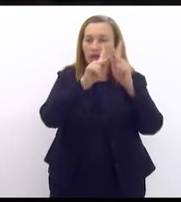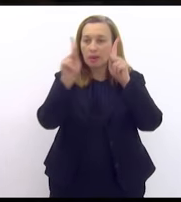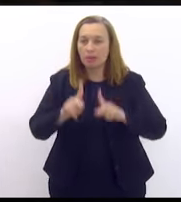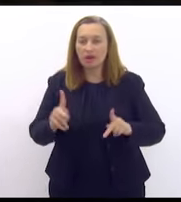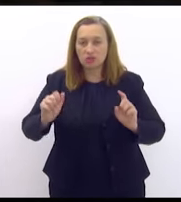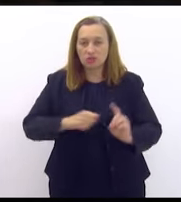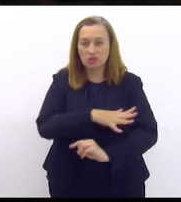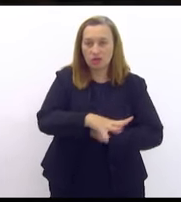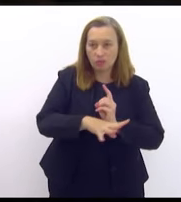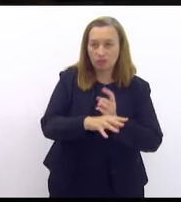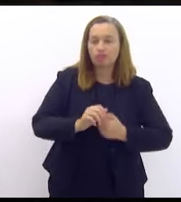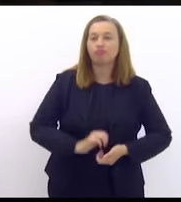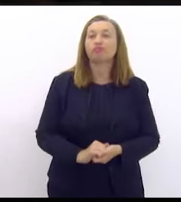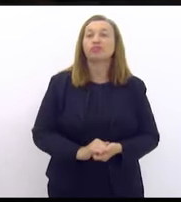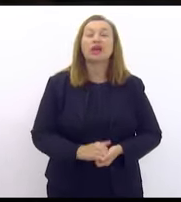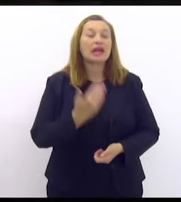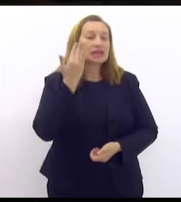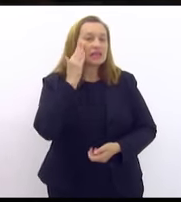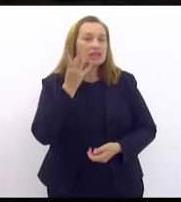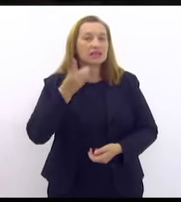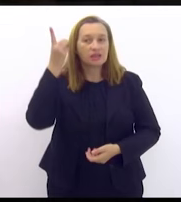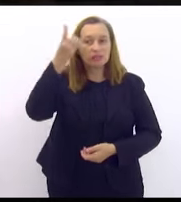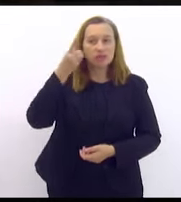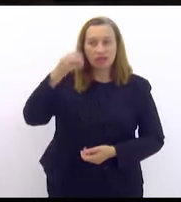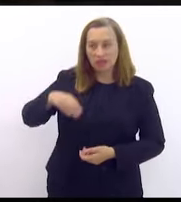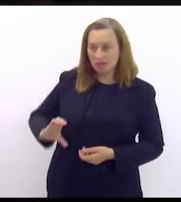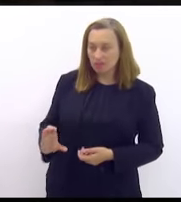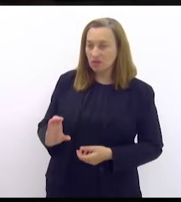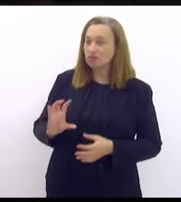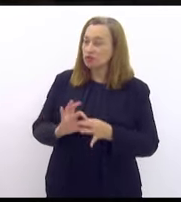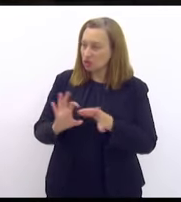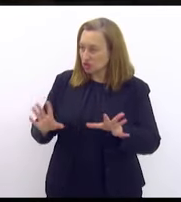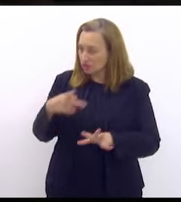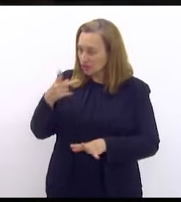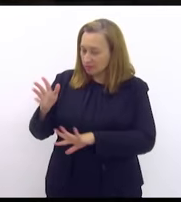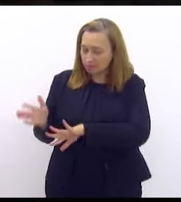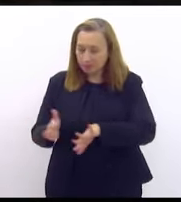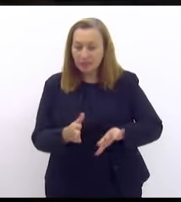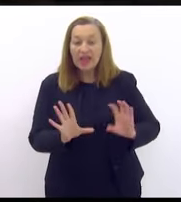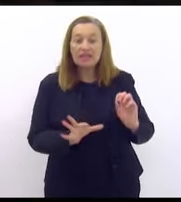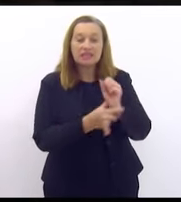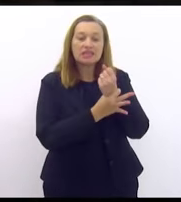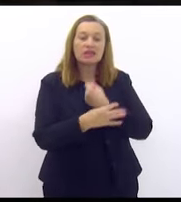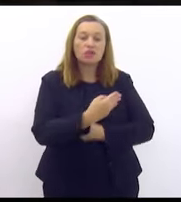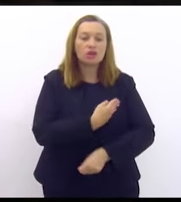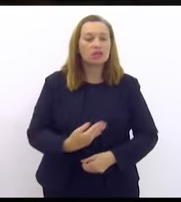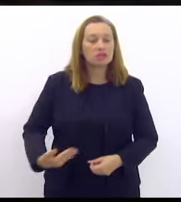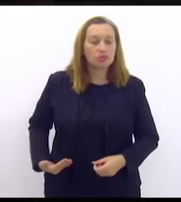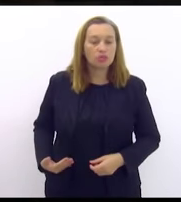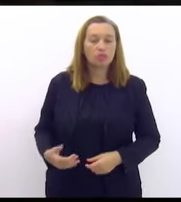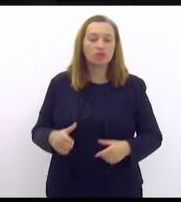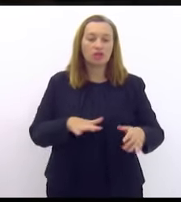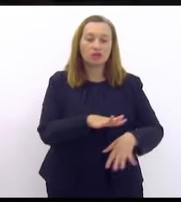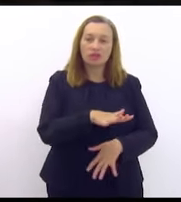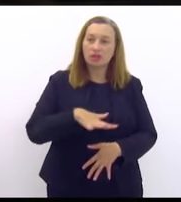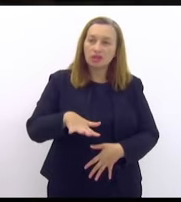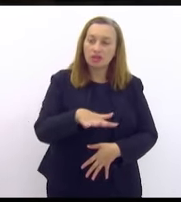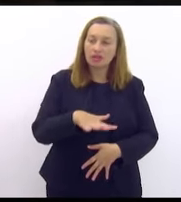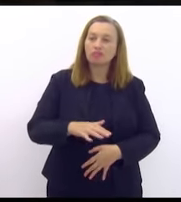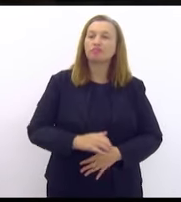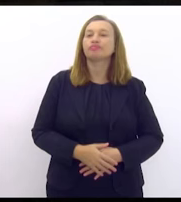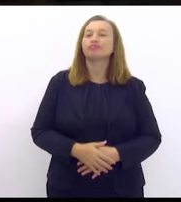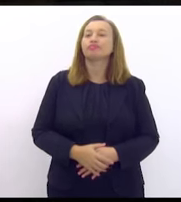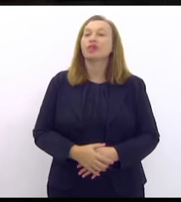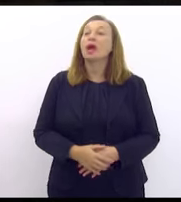social. Entende-se, deputado Carlos Mink, já vou lhe dar uma parte, que a segurança pública territorial